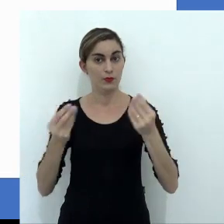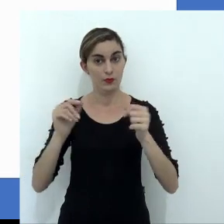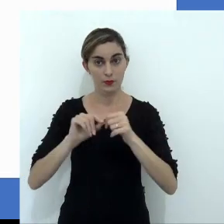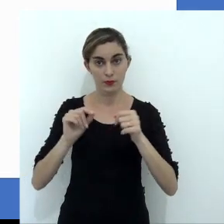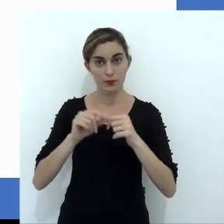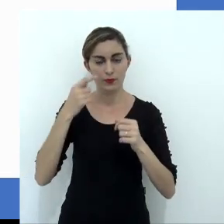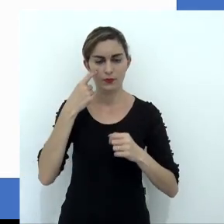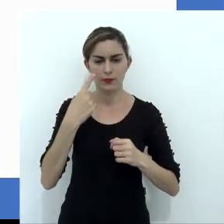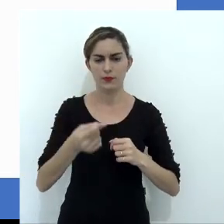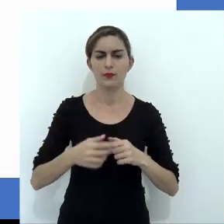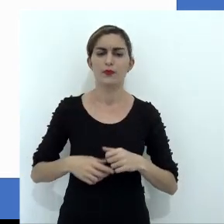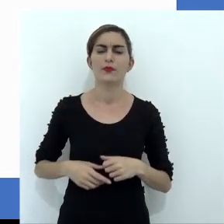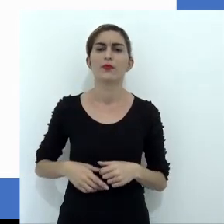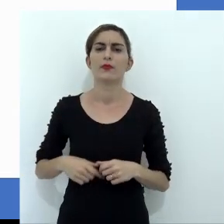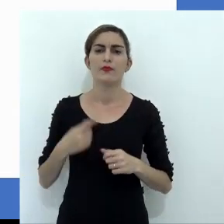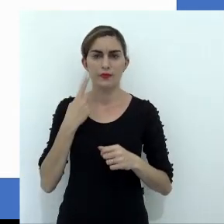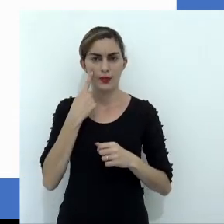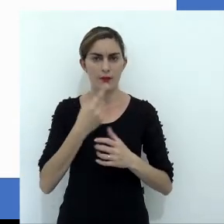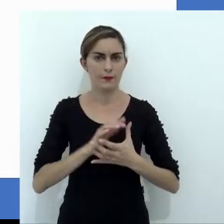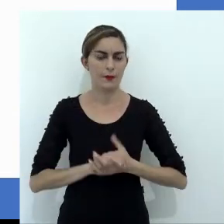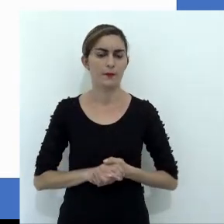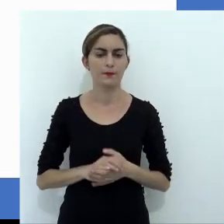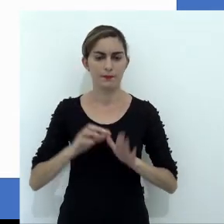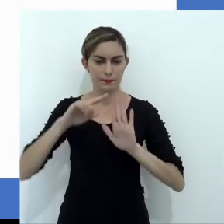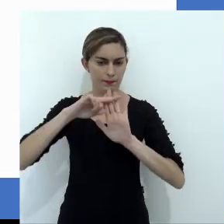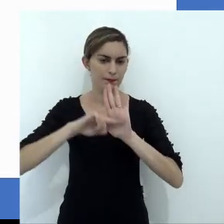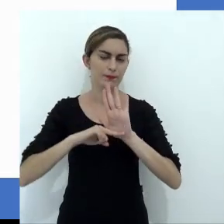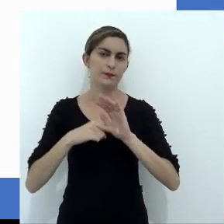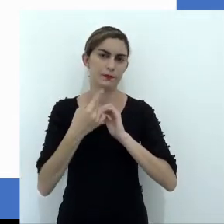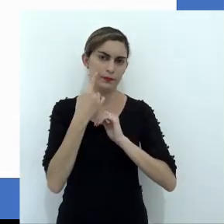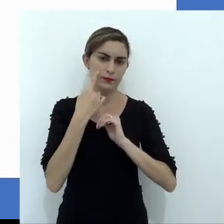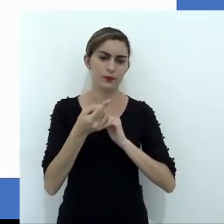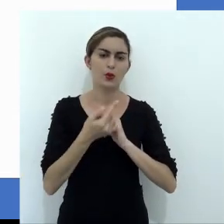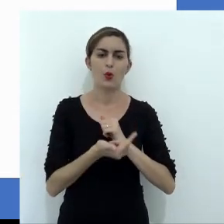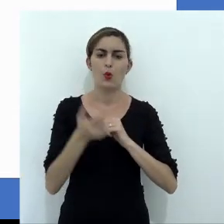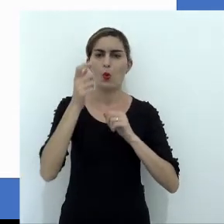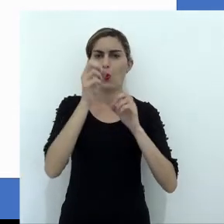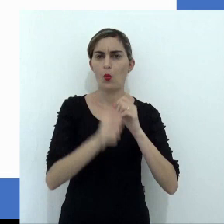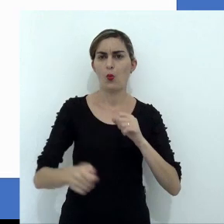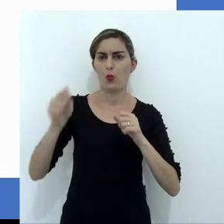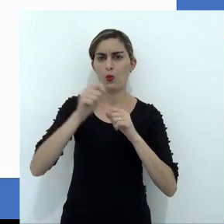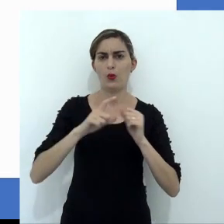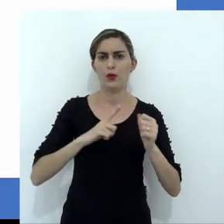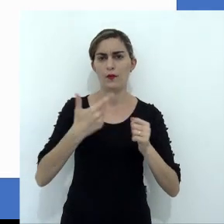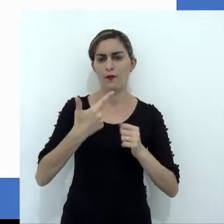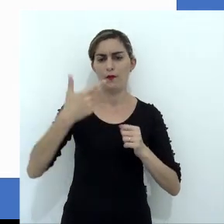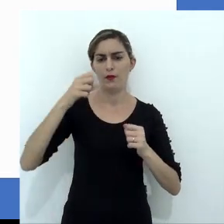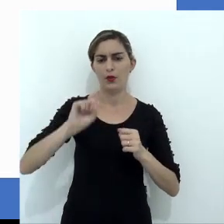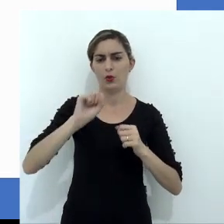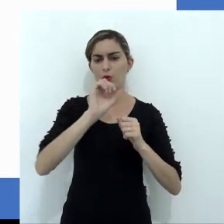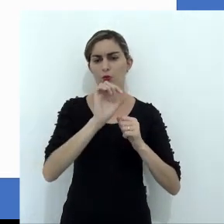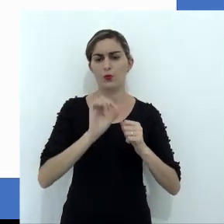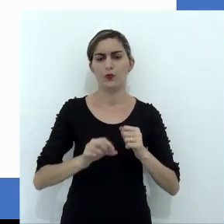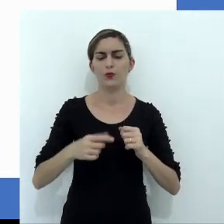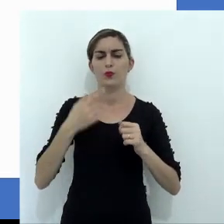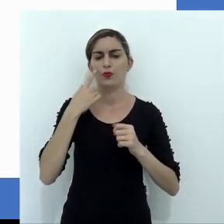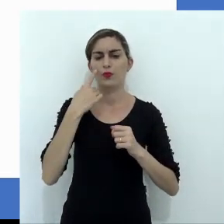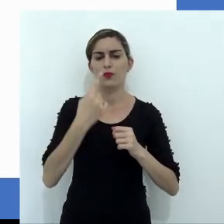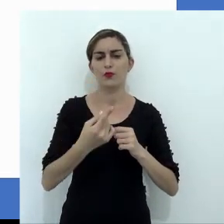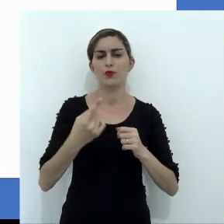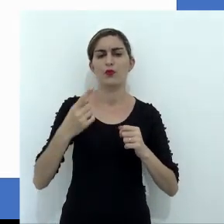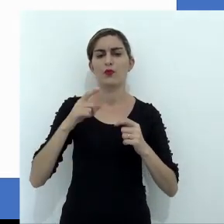isso, tá? Vamos ver aqui, ó. Trouxe esse probleminha aqui para a gente. Ó. Em uma urna existem 28 bolinhas.